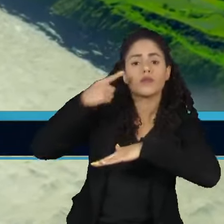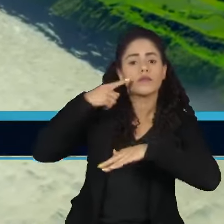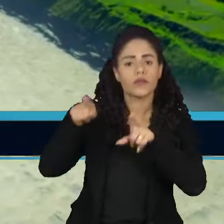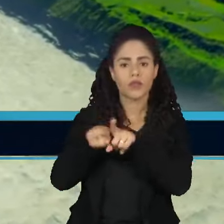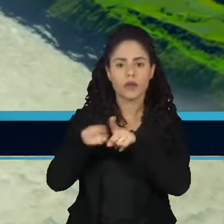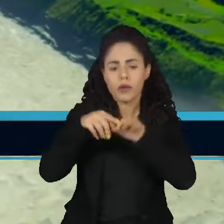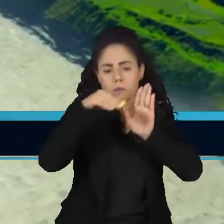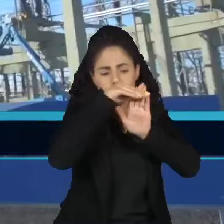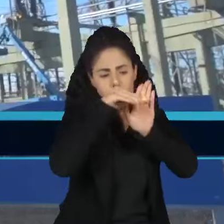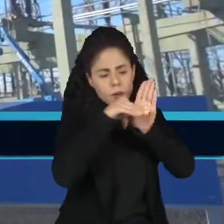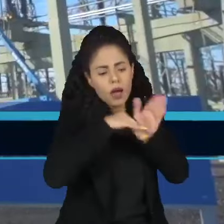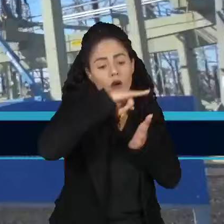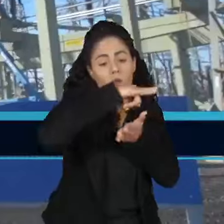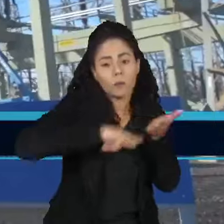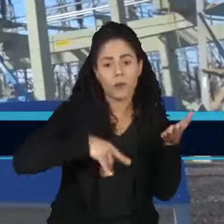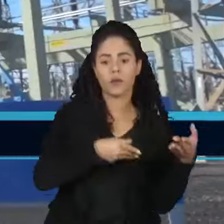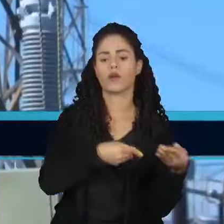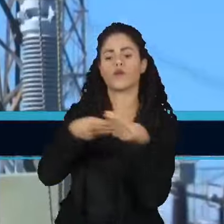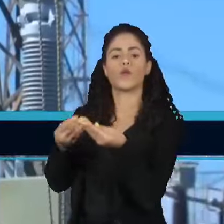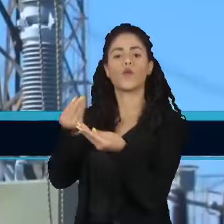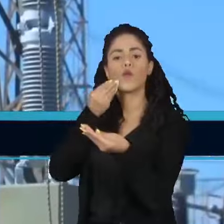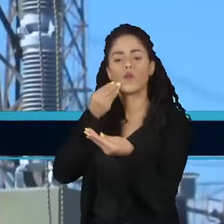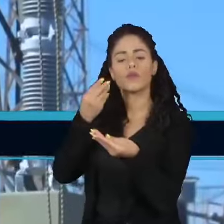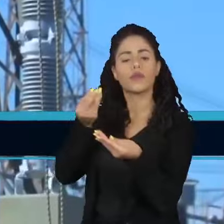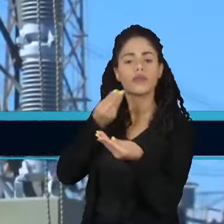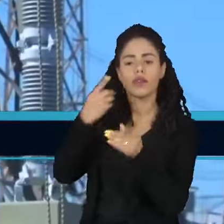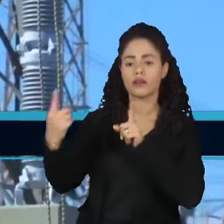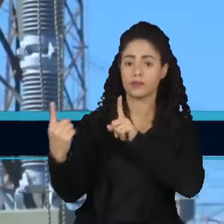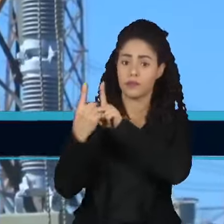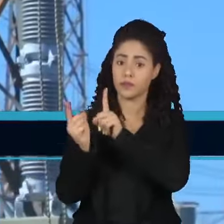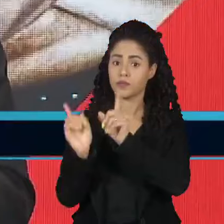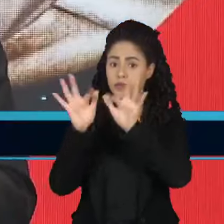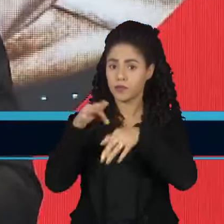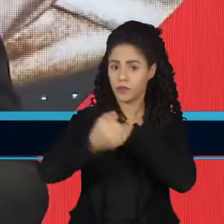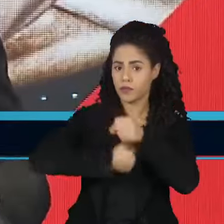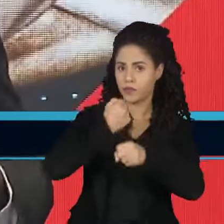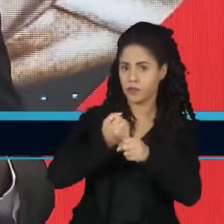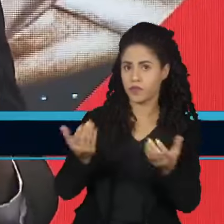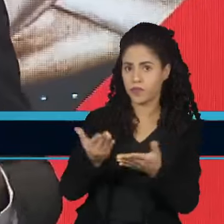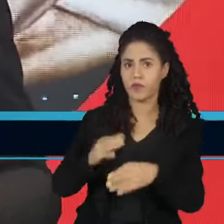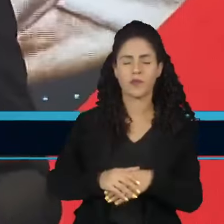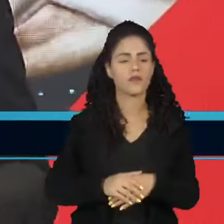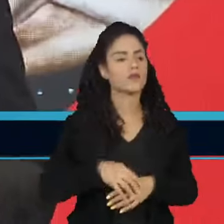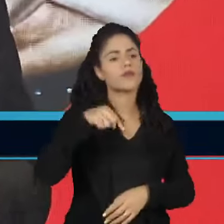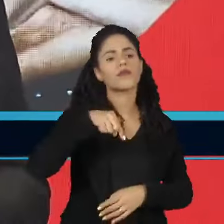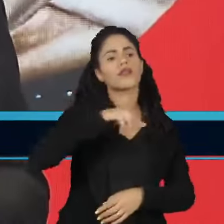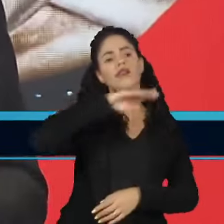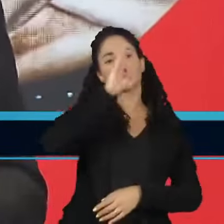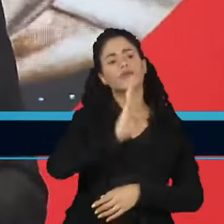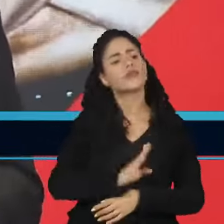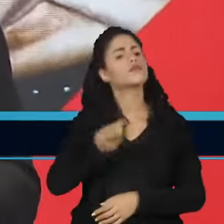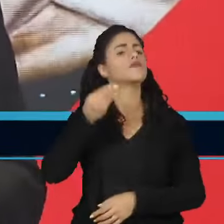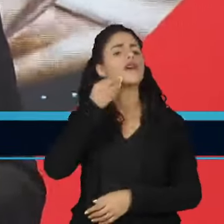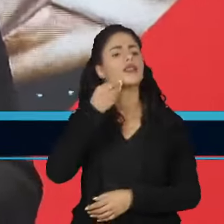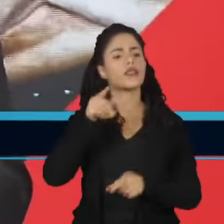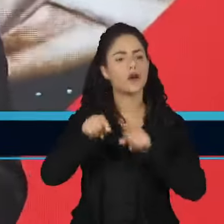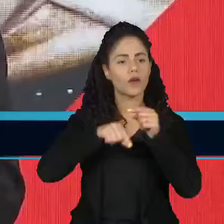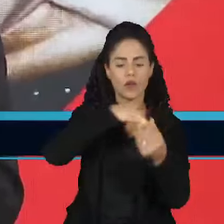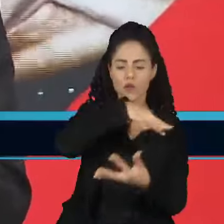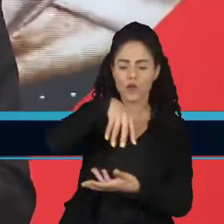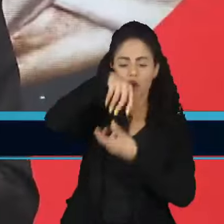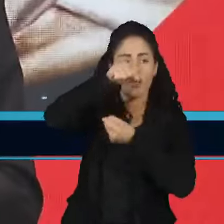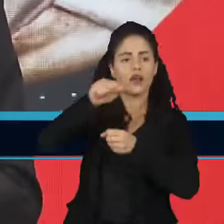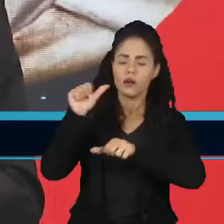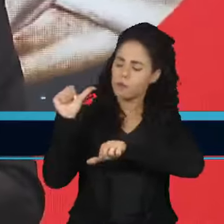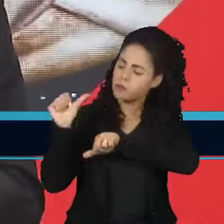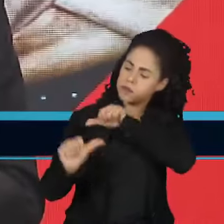minuta a ser submetida à consulta Pública até o final deste ano Um Novo Brasil que vai nascer de um processo de